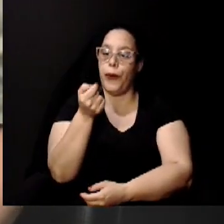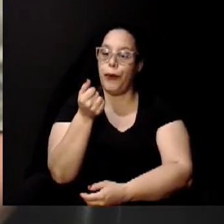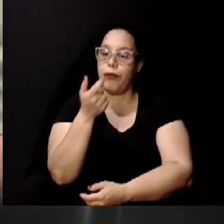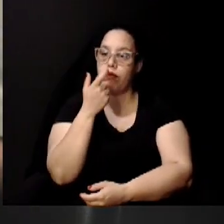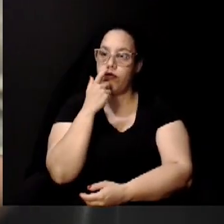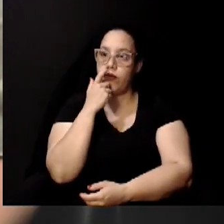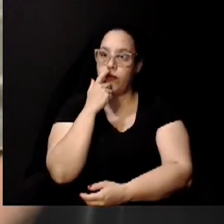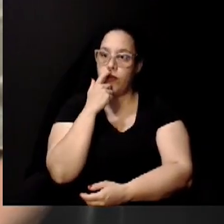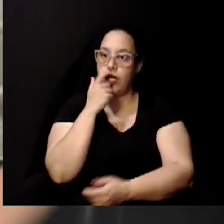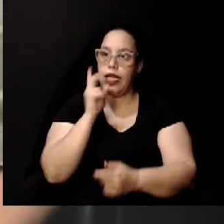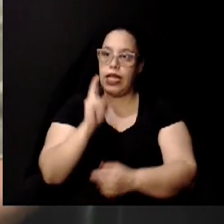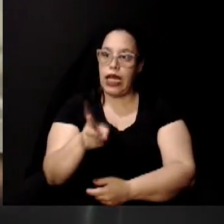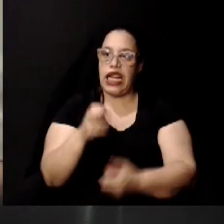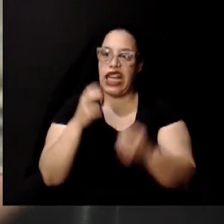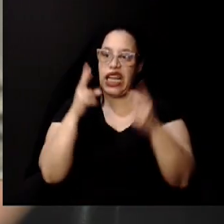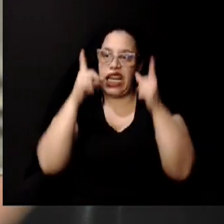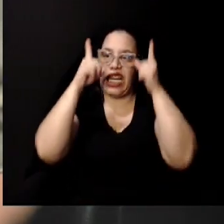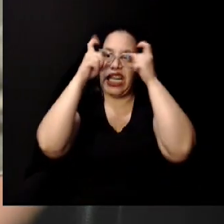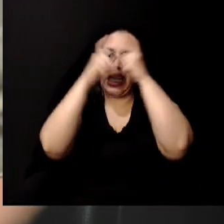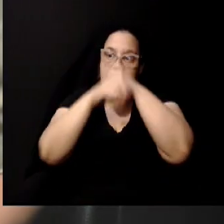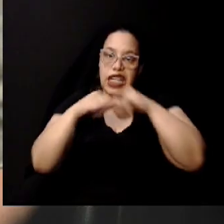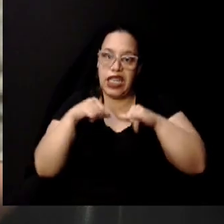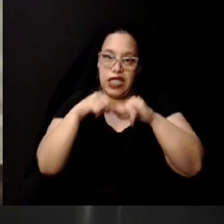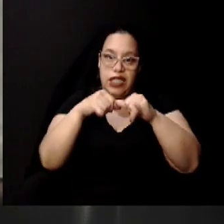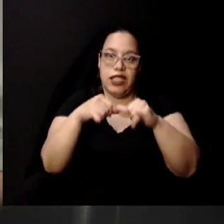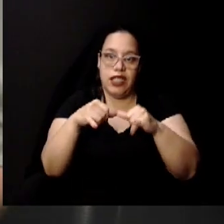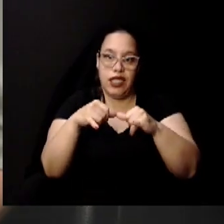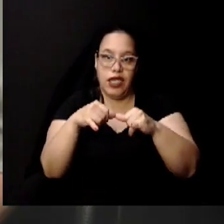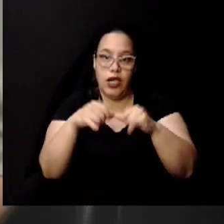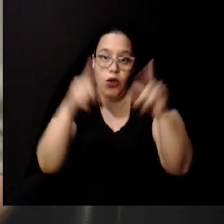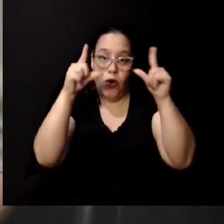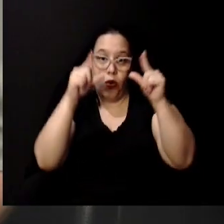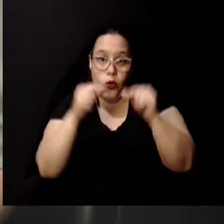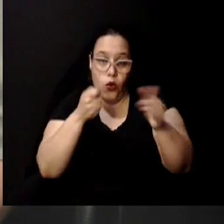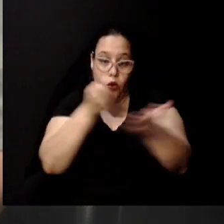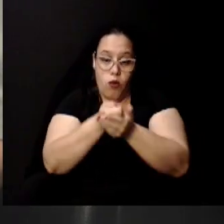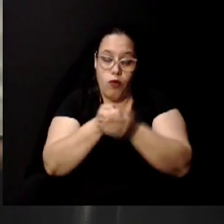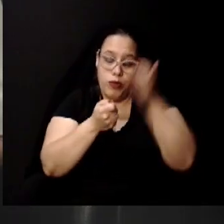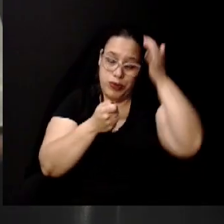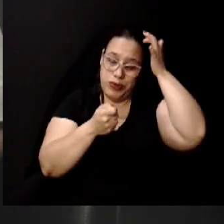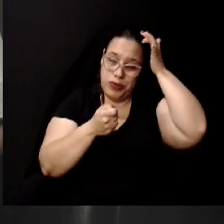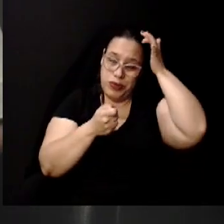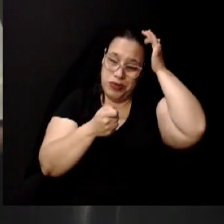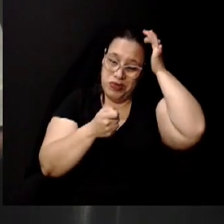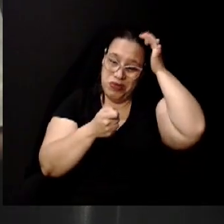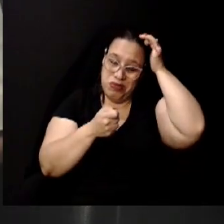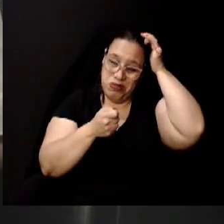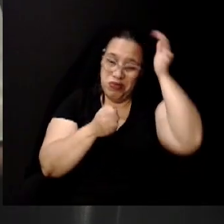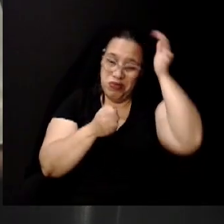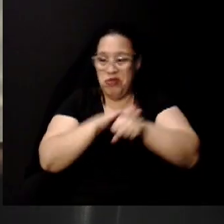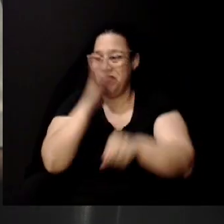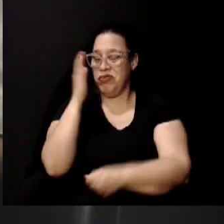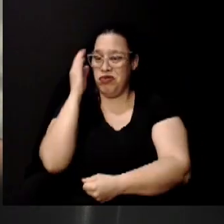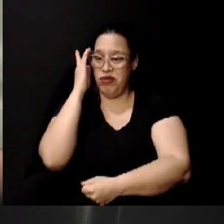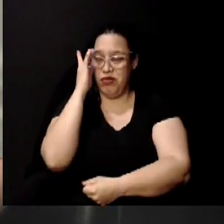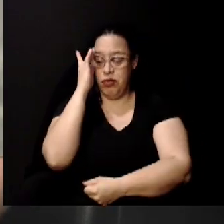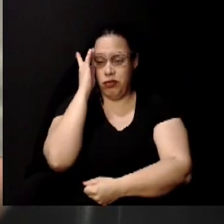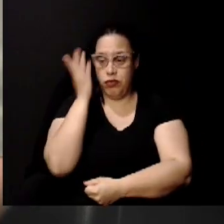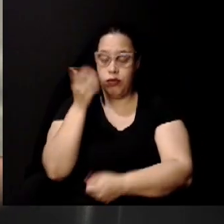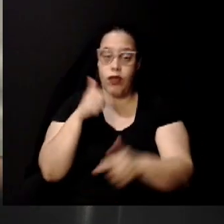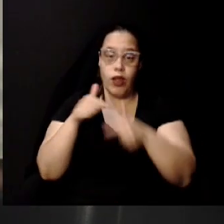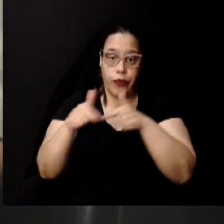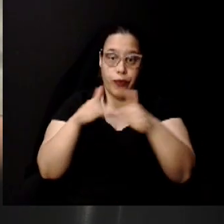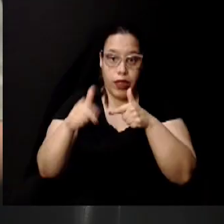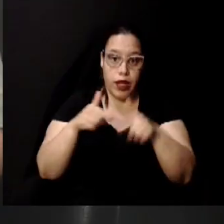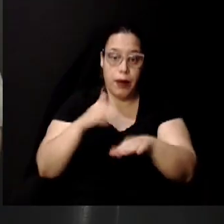aperto, né? Você vai no mercado, cada vez você compra menos e você gasta mais, e ao mesmo tempo você tá trabalhando cada vez